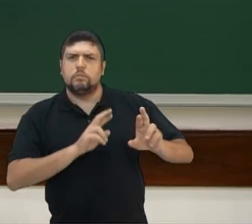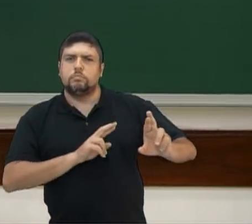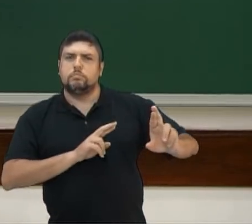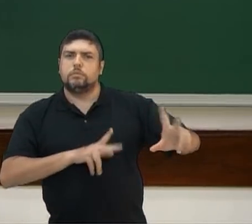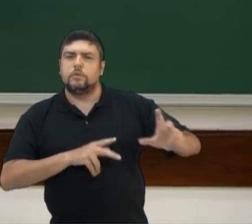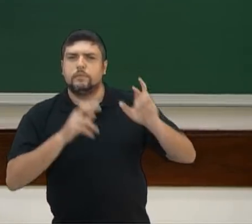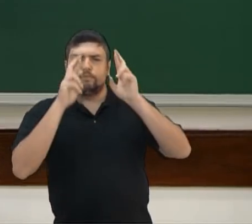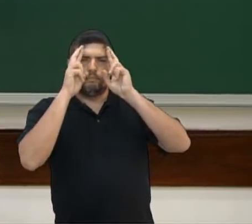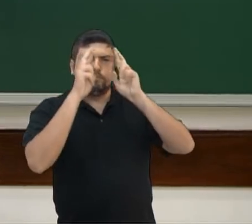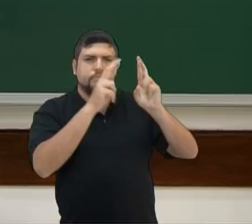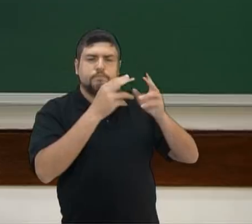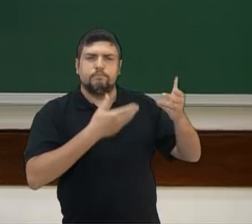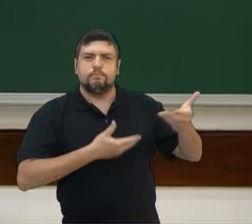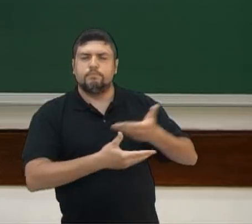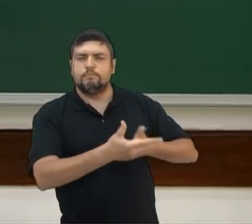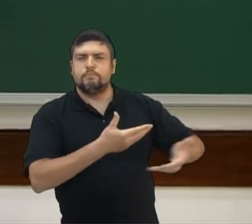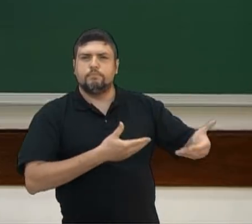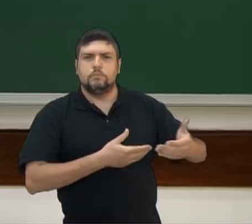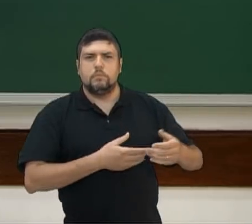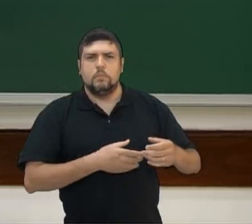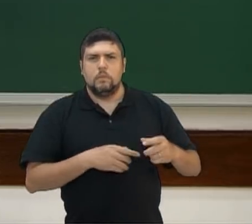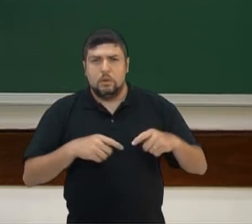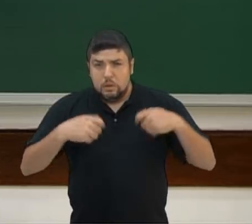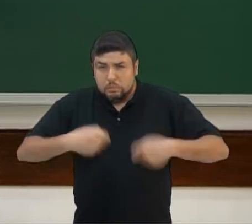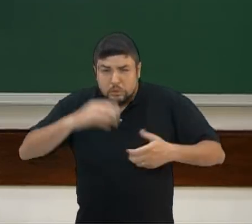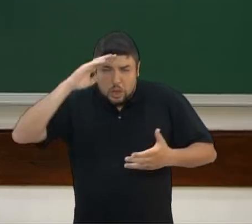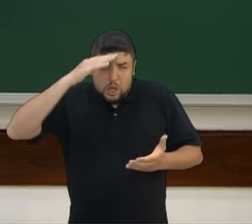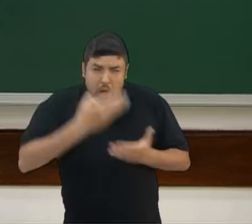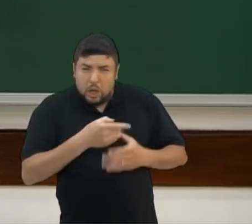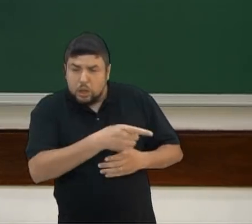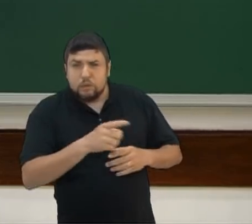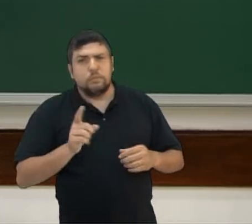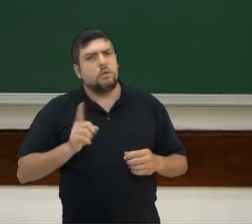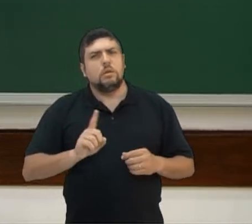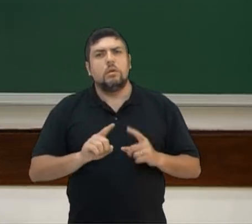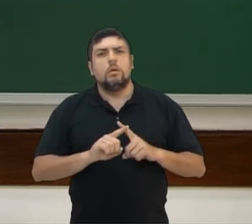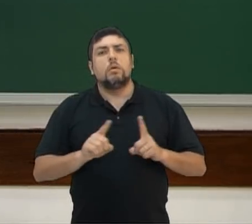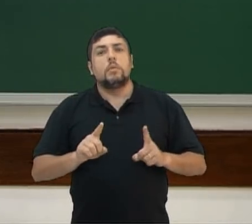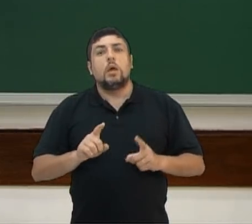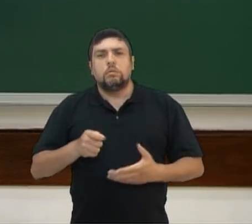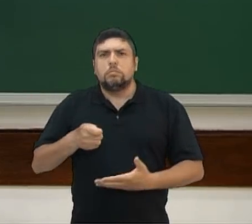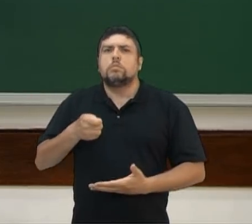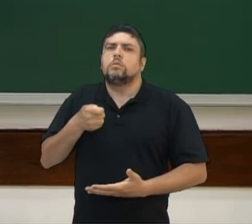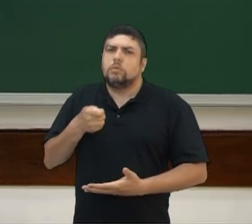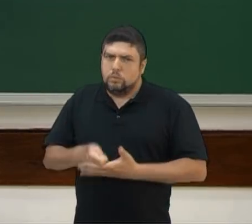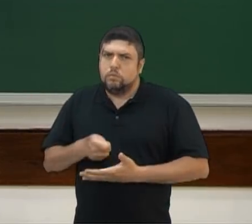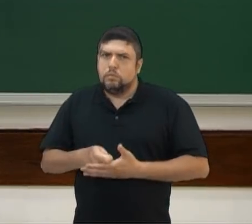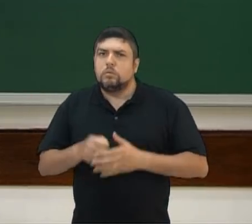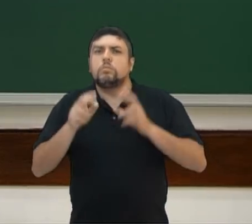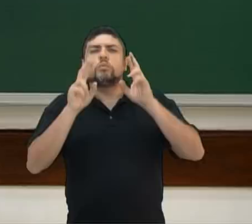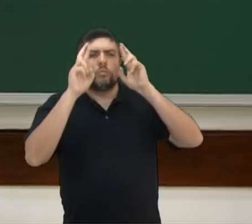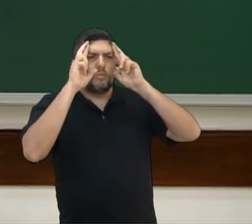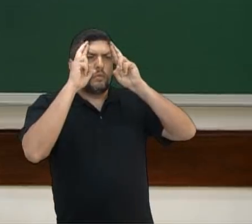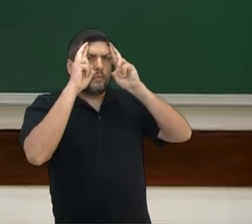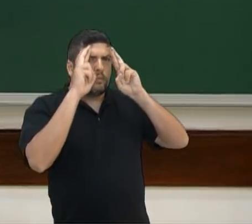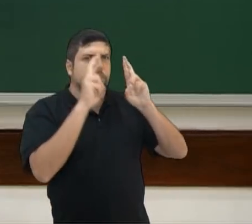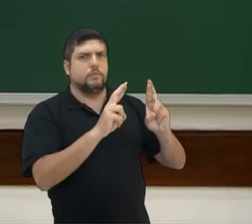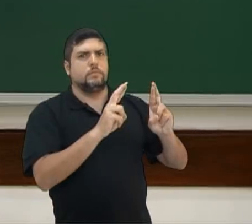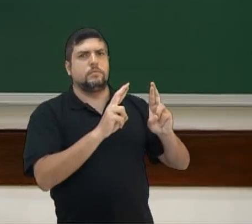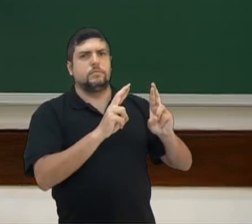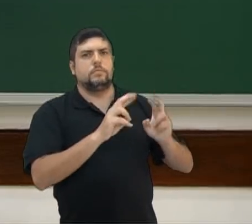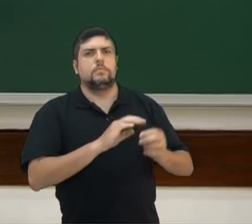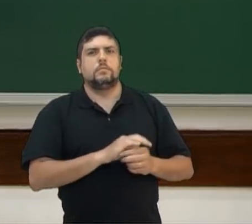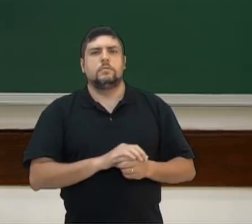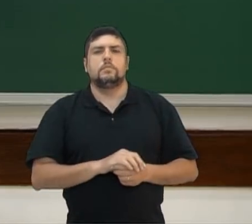você. Você não precisa acreditar no que o outro acredita, mas tem o dever cívico, cidadão, de